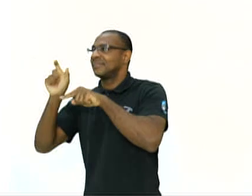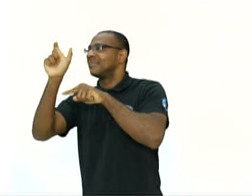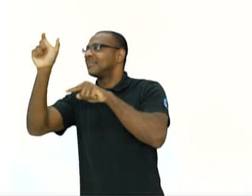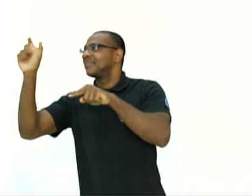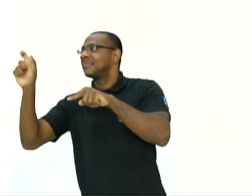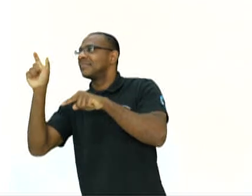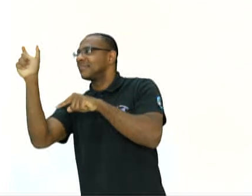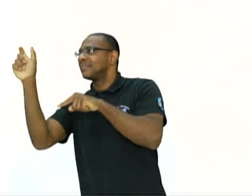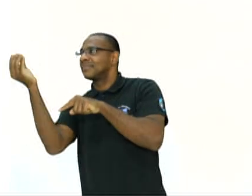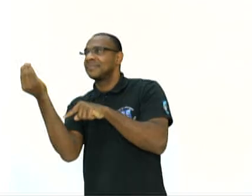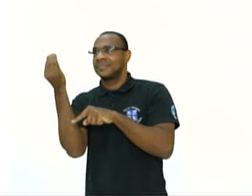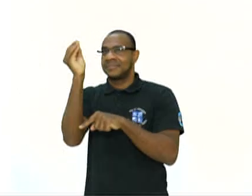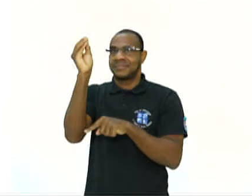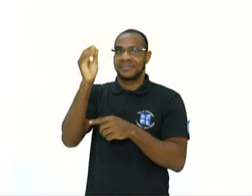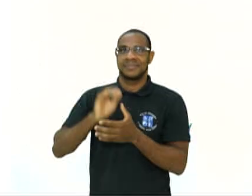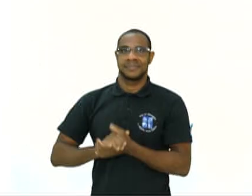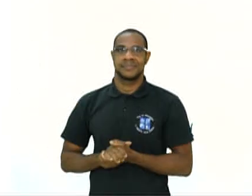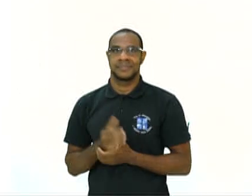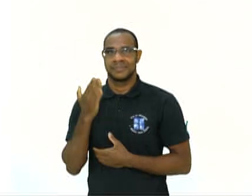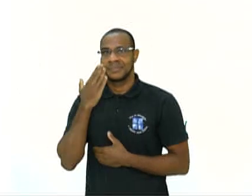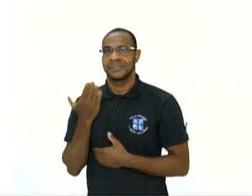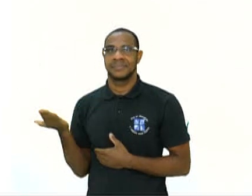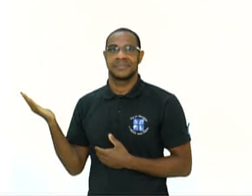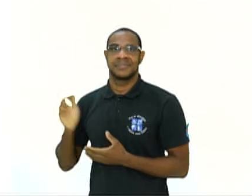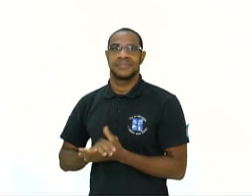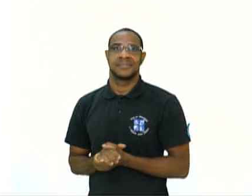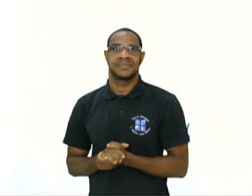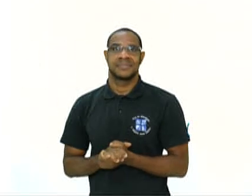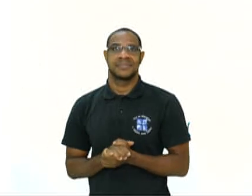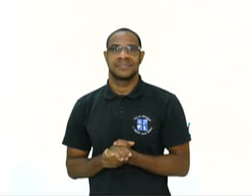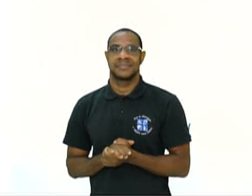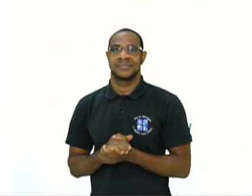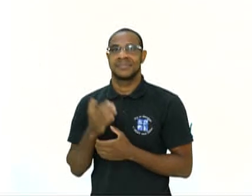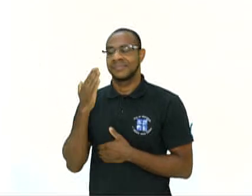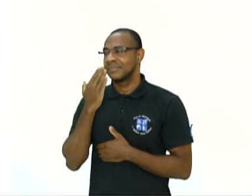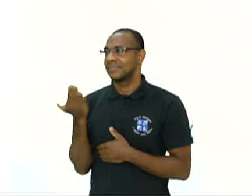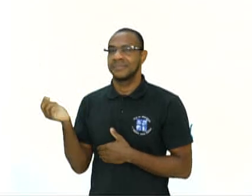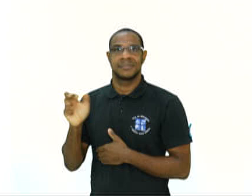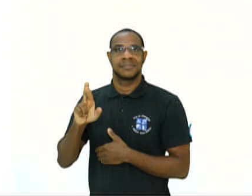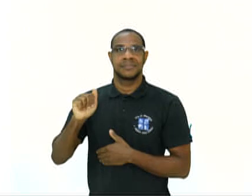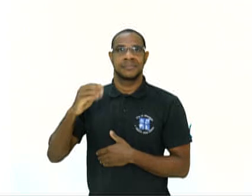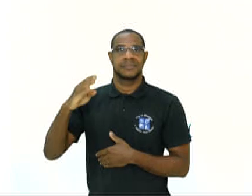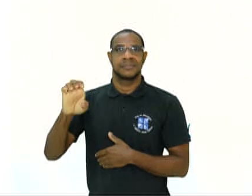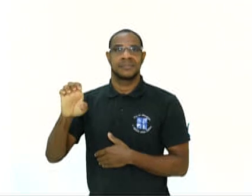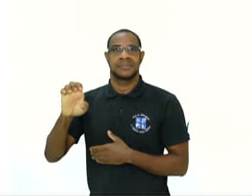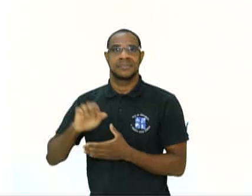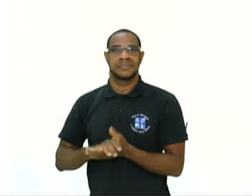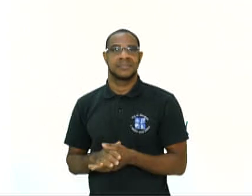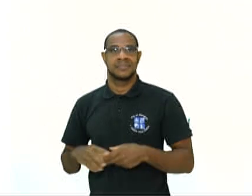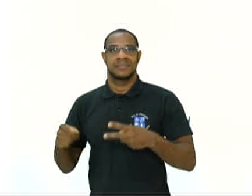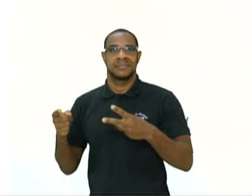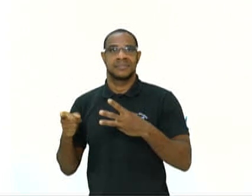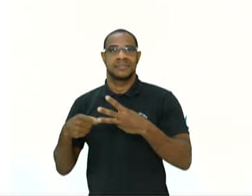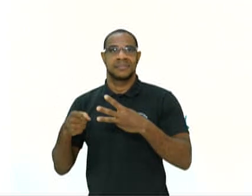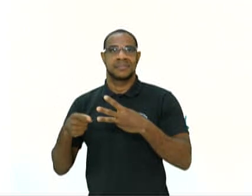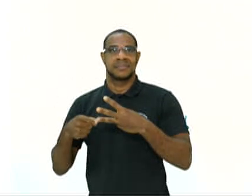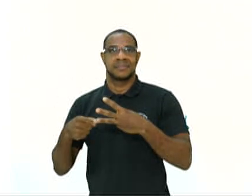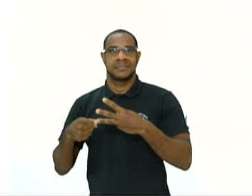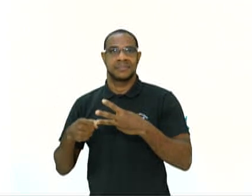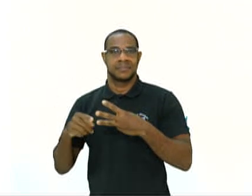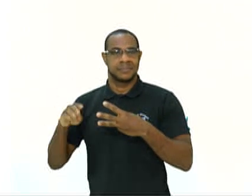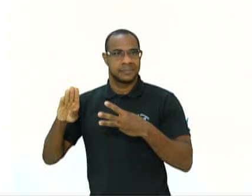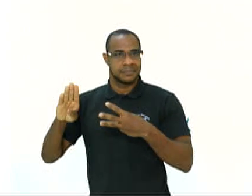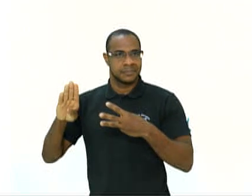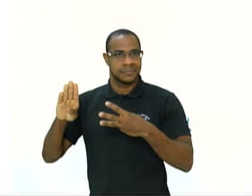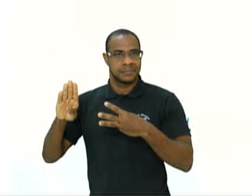tale, see, it's not about races, just places, faces, where your blood comes from